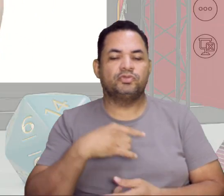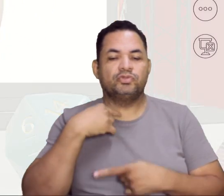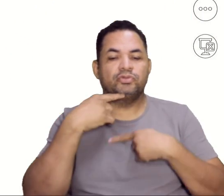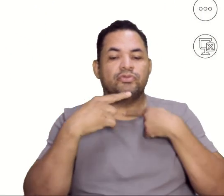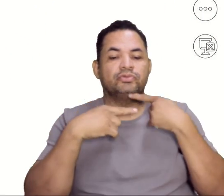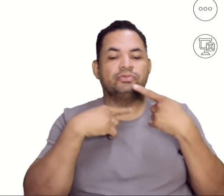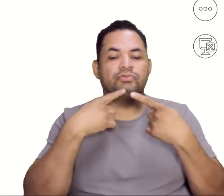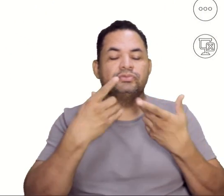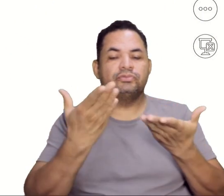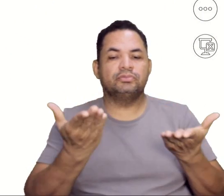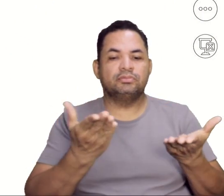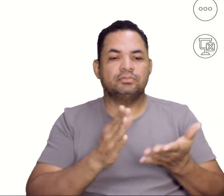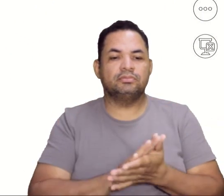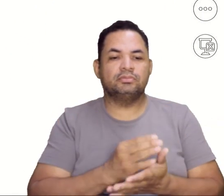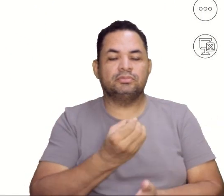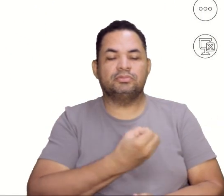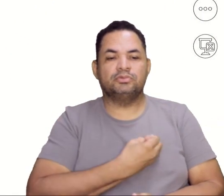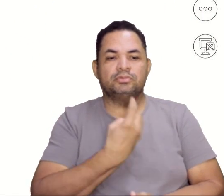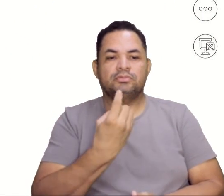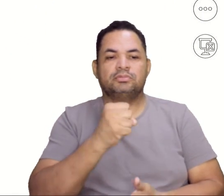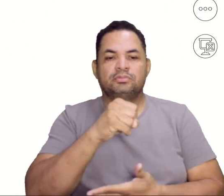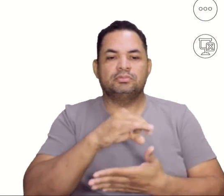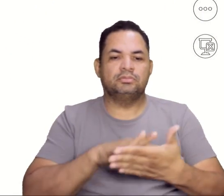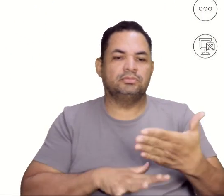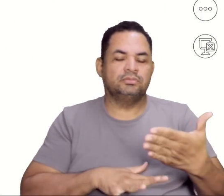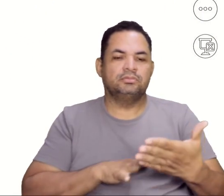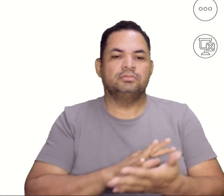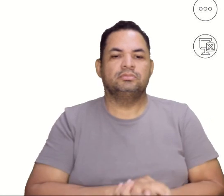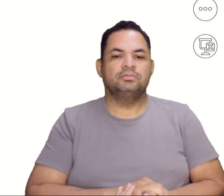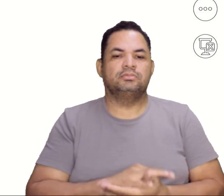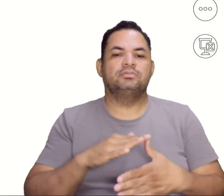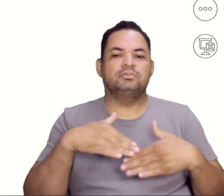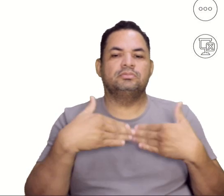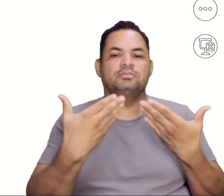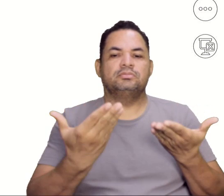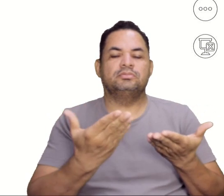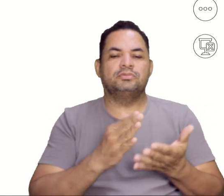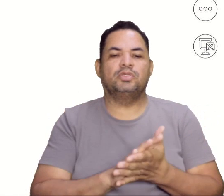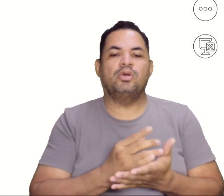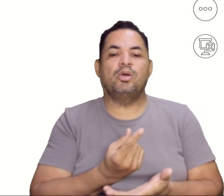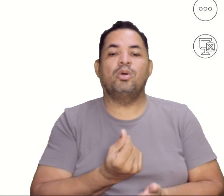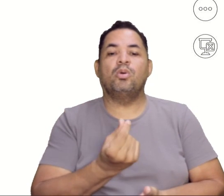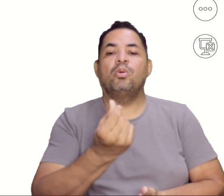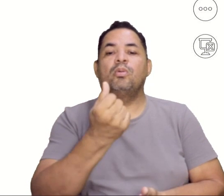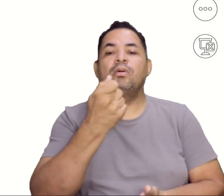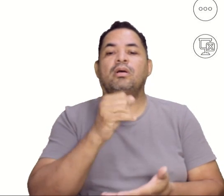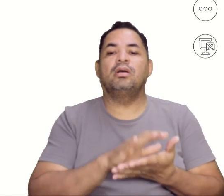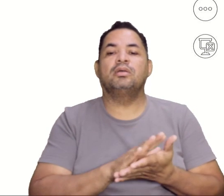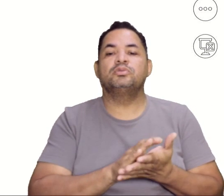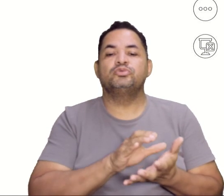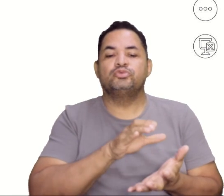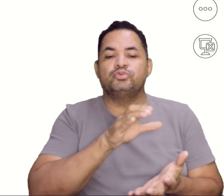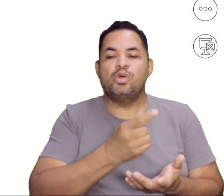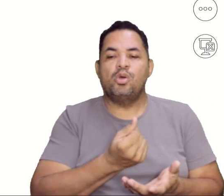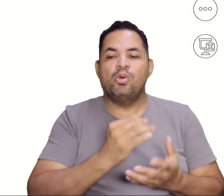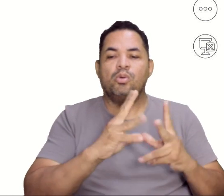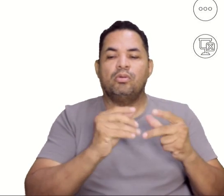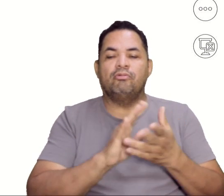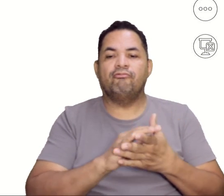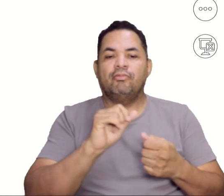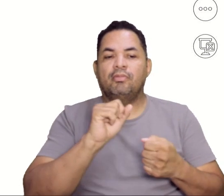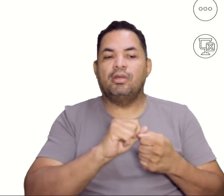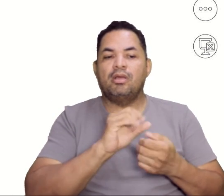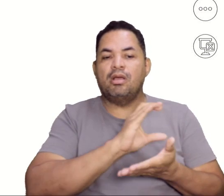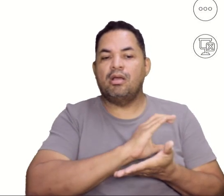as dúvidas né E a questão de número um diz o seguinte qual o valor do montante produzido por um